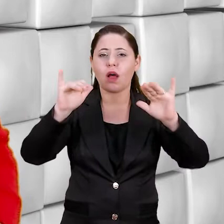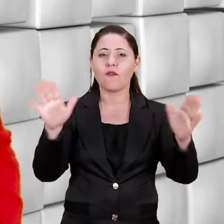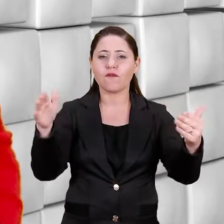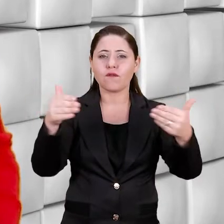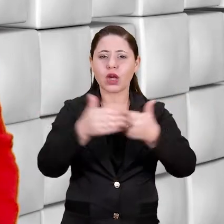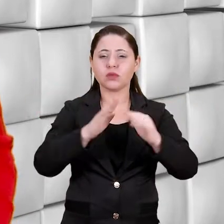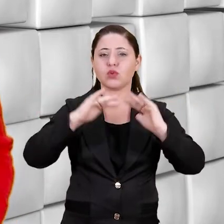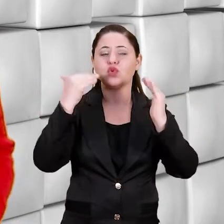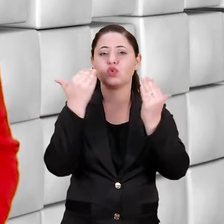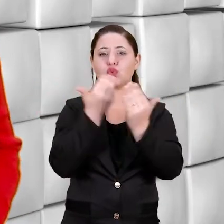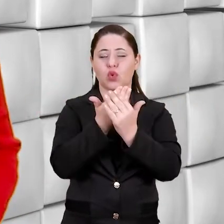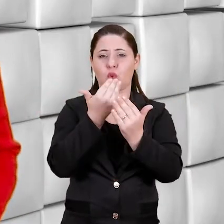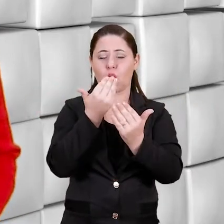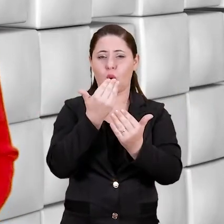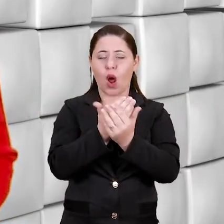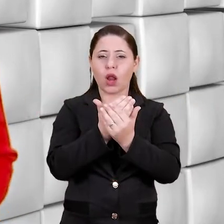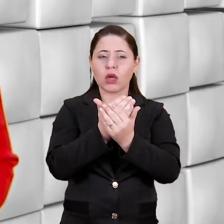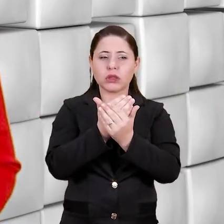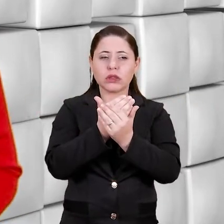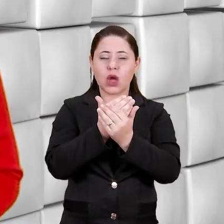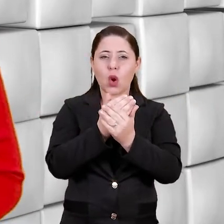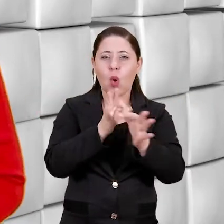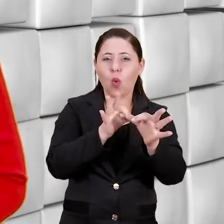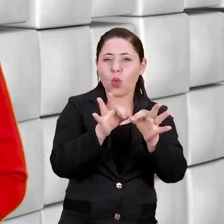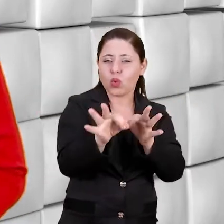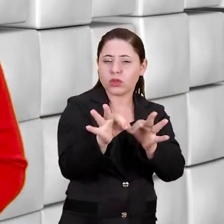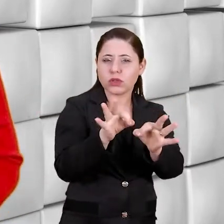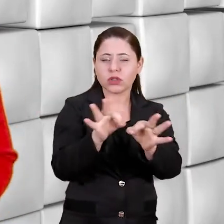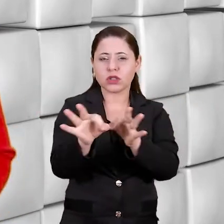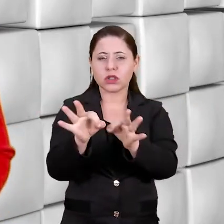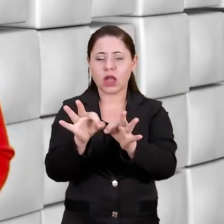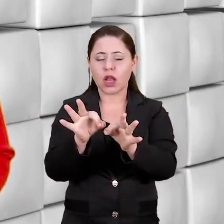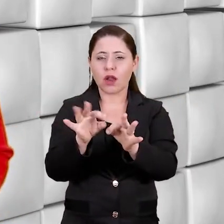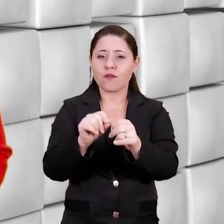do fechamento de escolas em um chamado